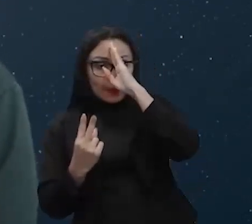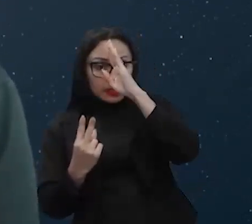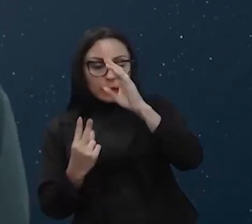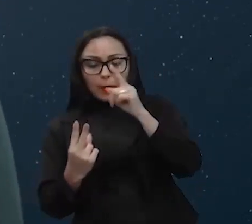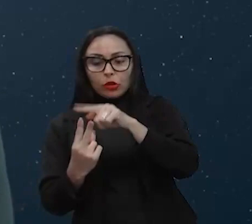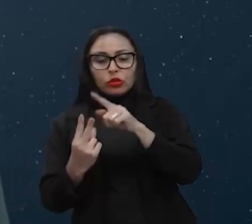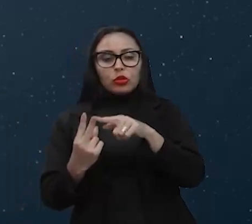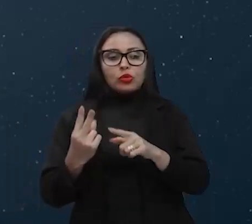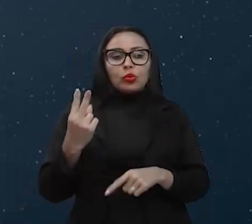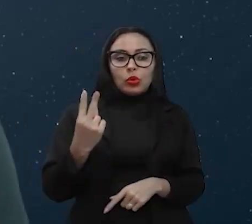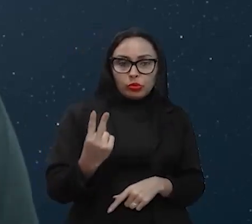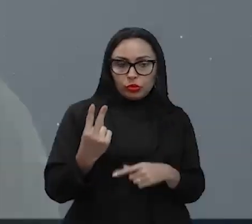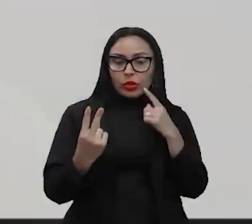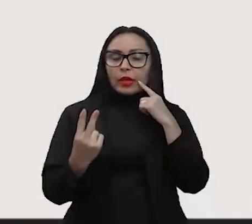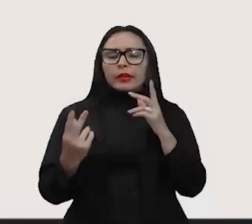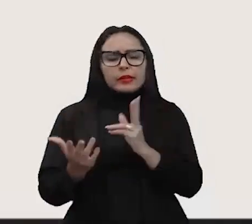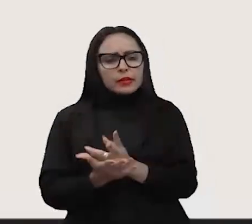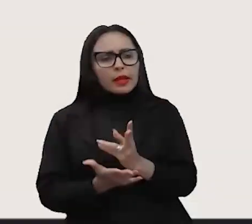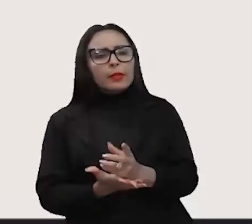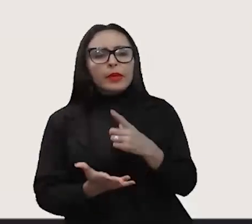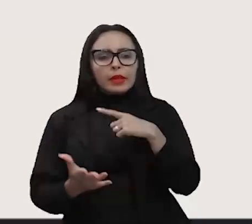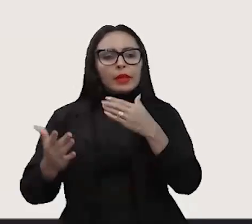cobrar muito, beleza? Bota para mim, Betão.